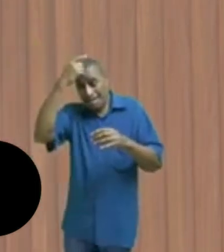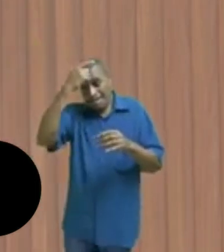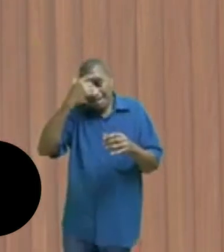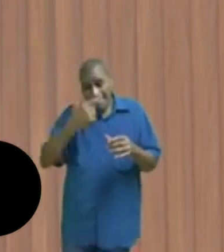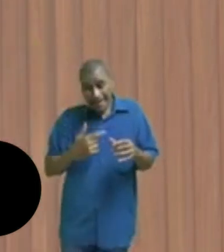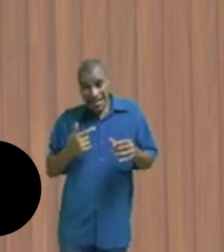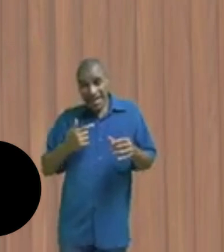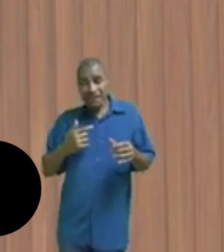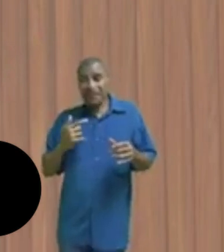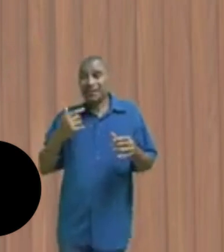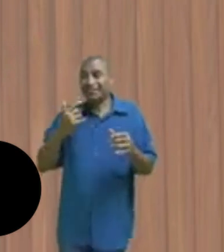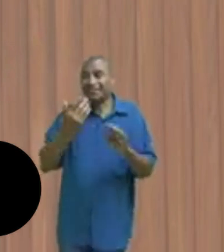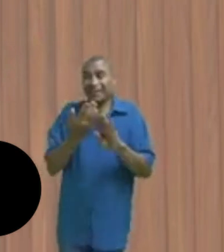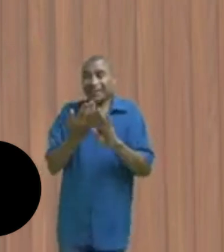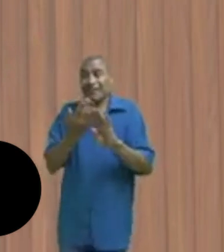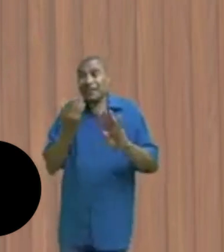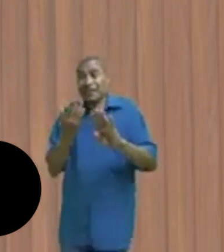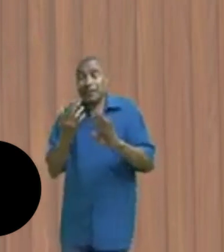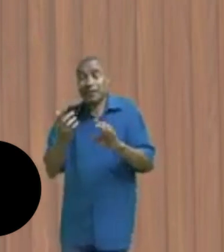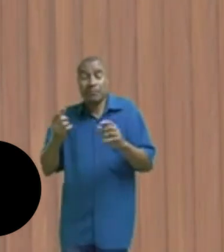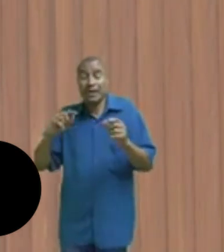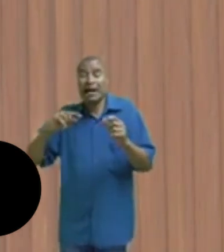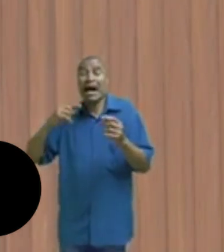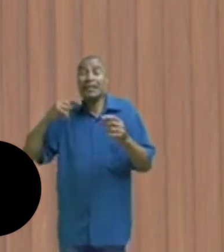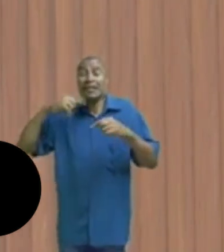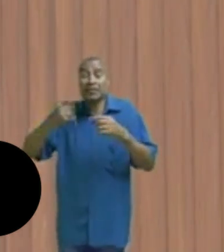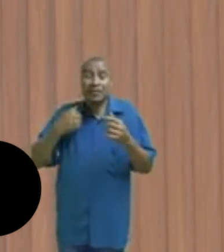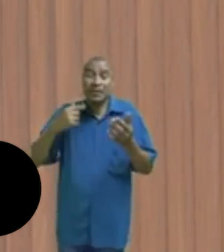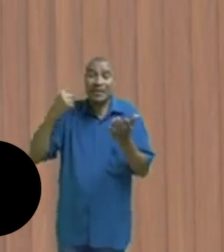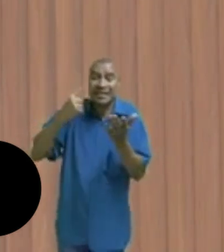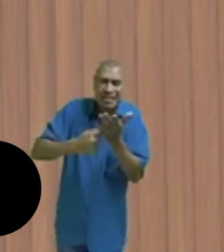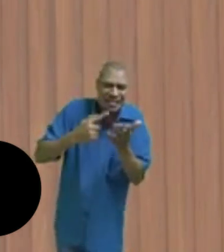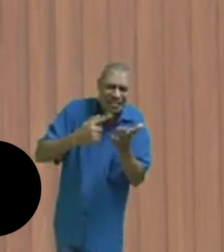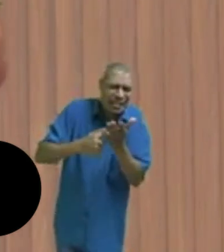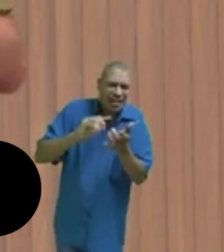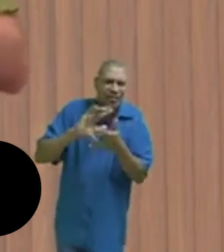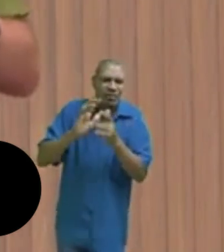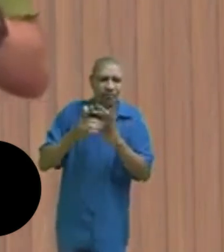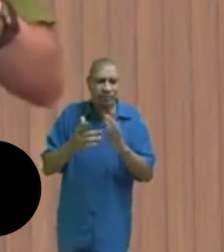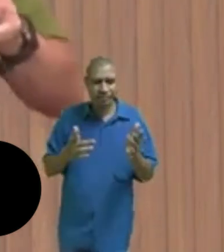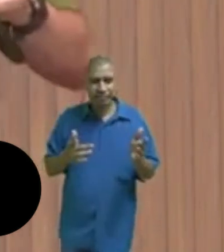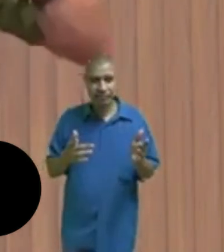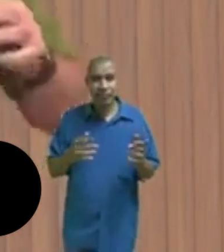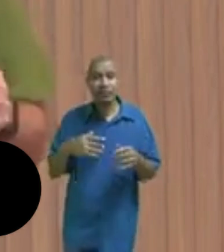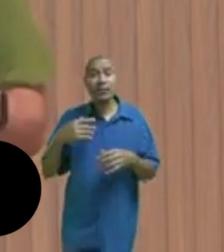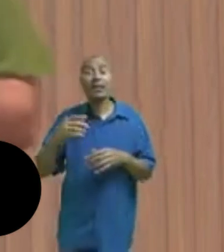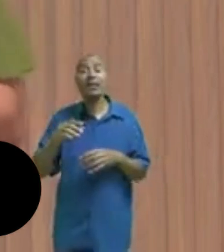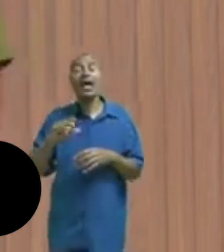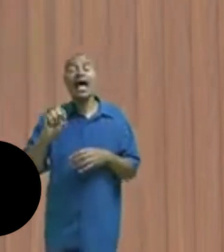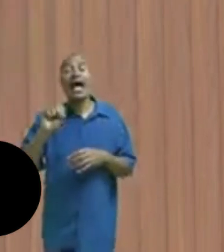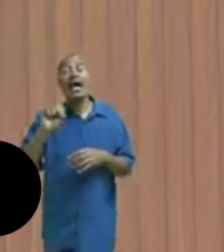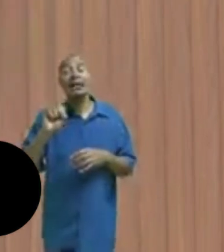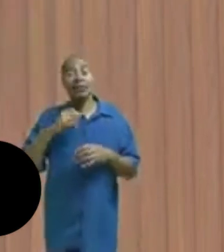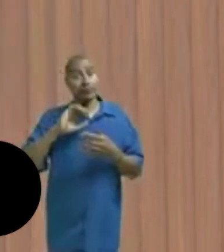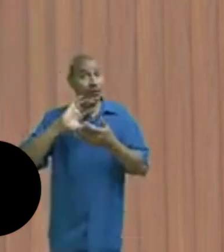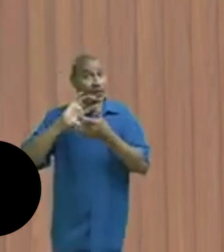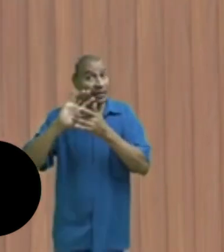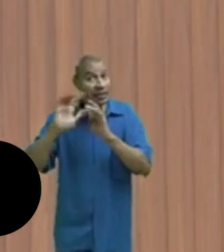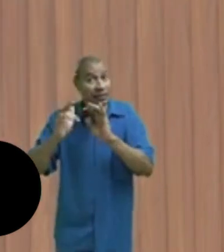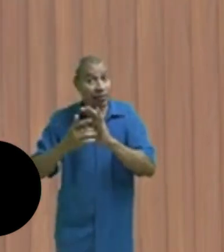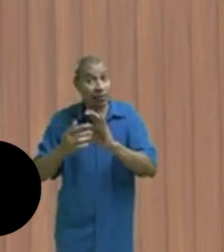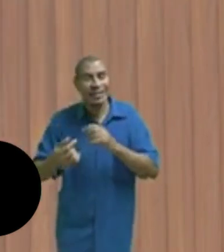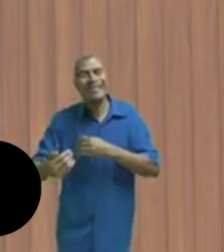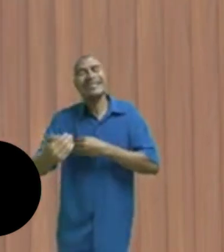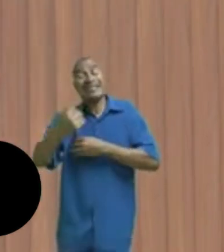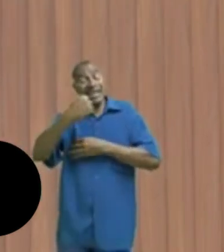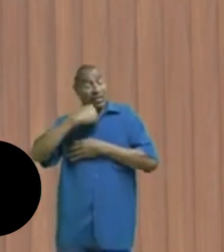seja irrepreensível, mesmo que eu não seja uma pessoa muito digna, mesmo que os irmãos olhem para mim meio que de canto, se Cristo entrou no meu